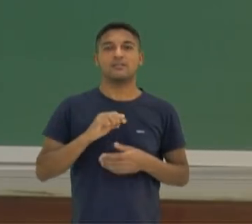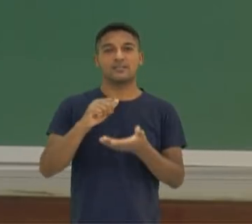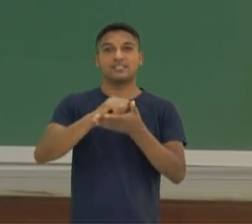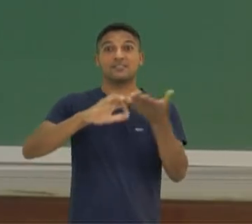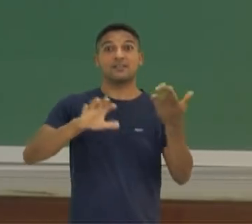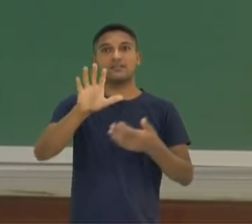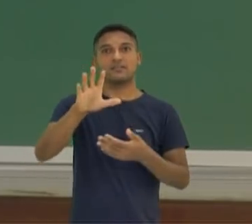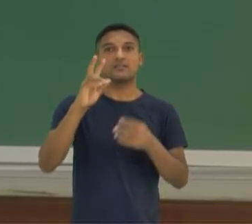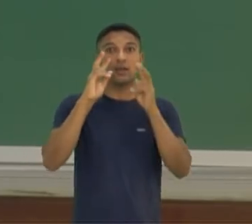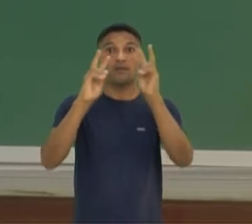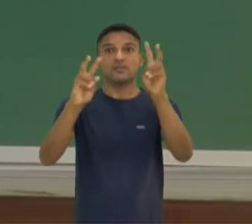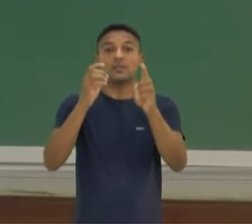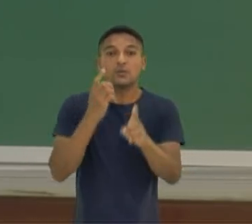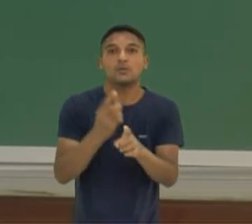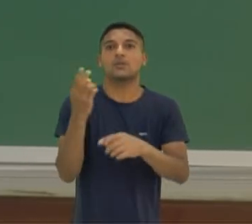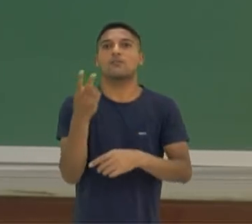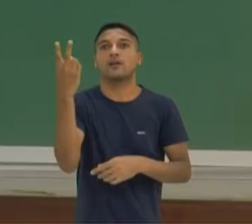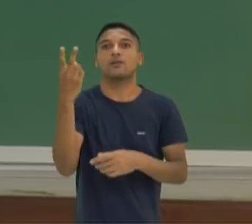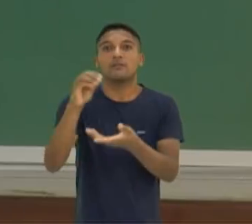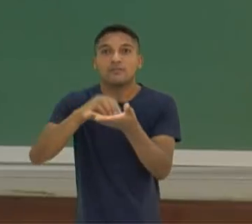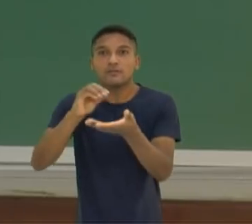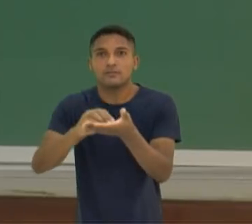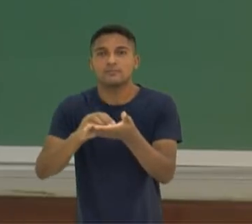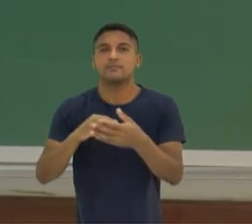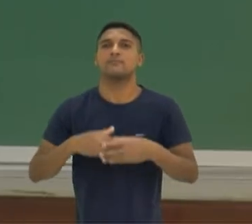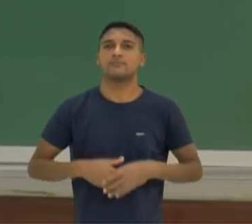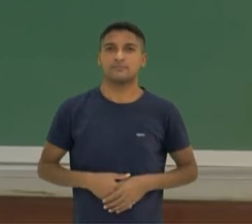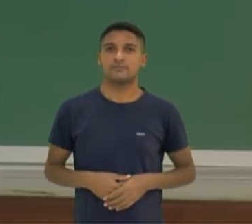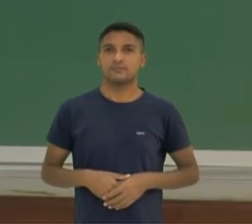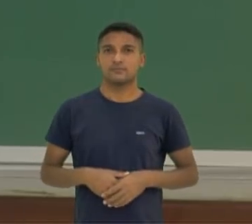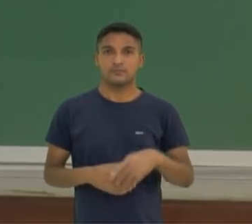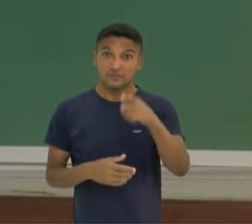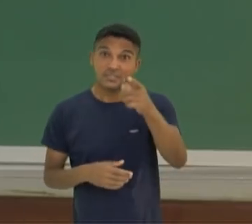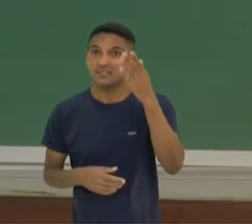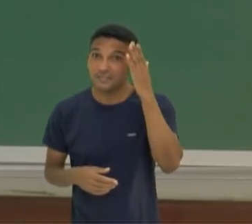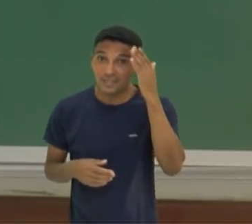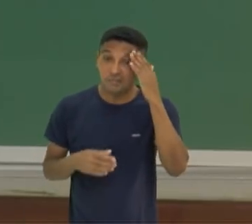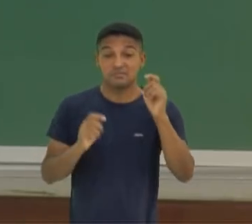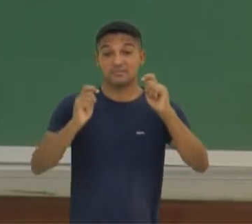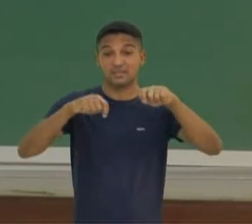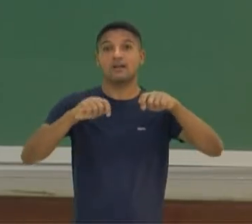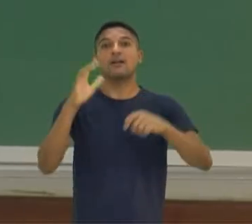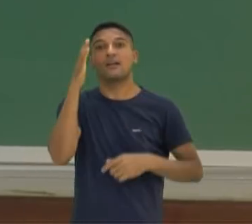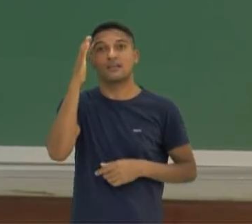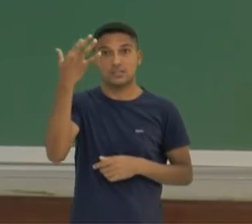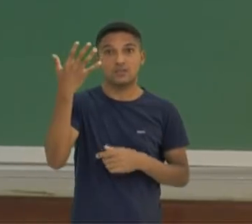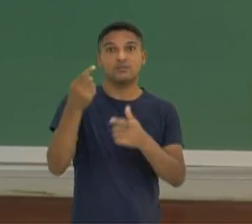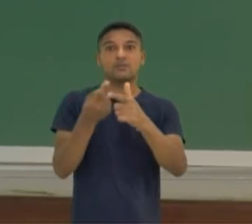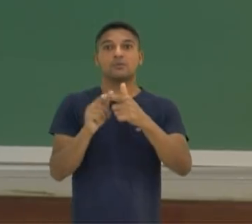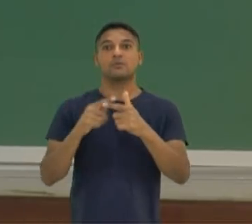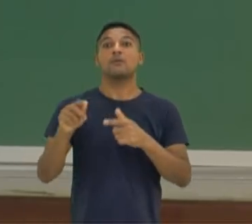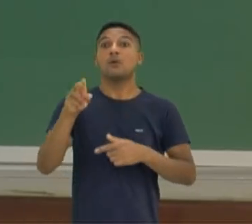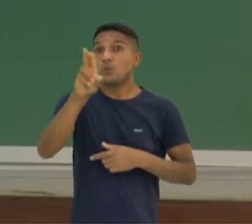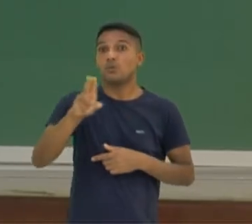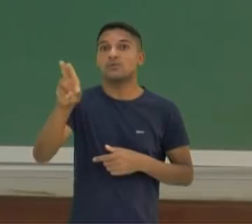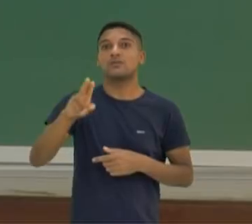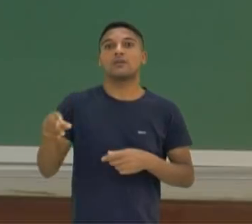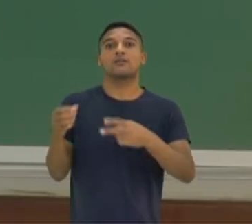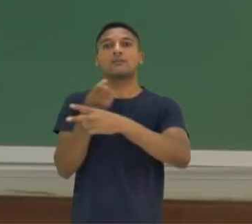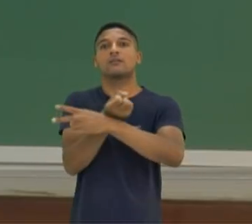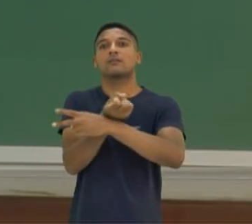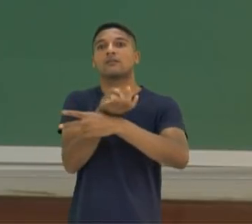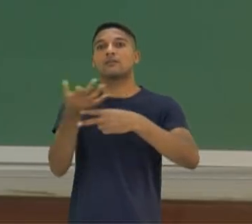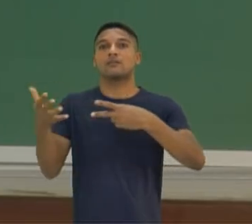está faltando. Vocês sabiam que a gente pode resolver este probleminha aqui usando equações? Então